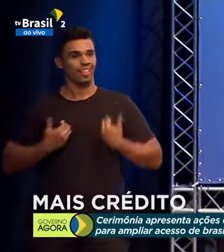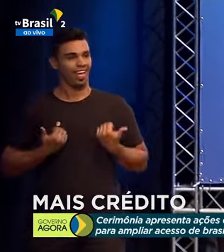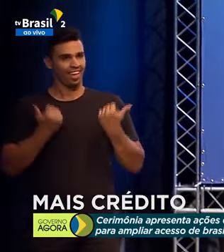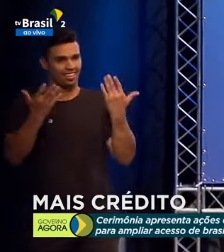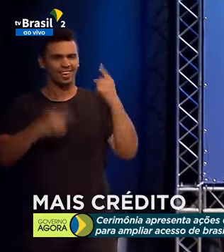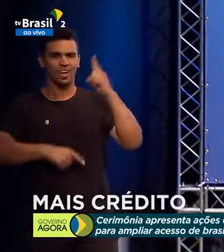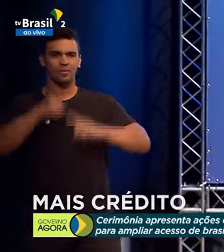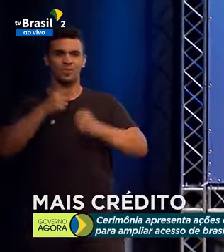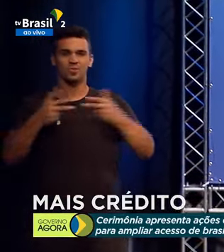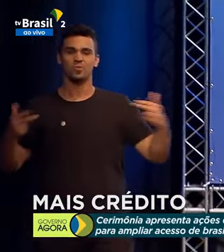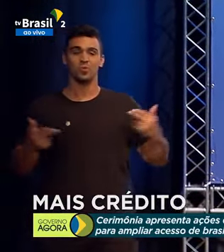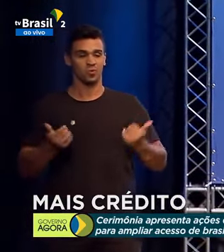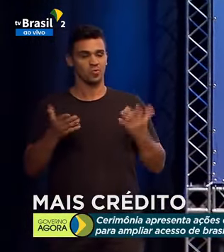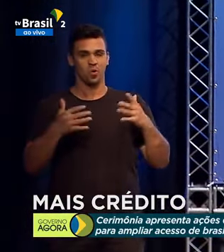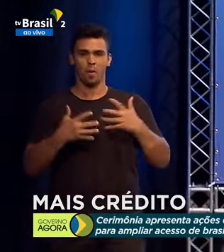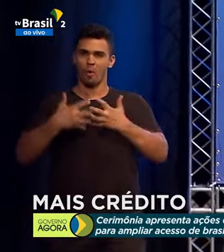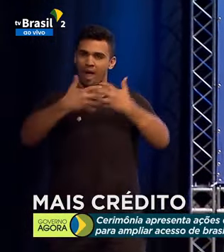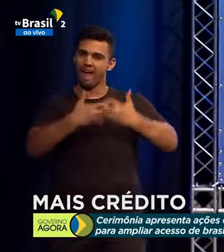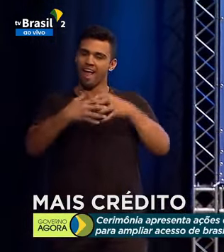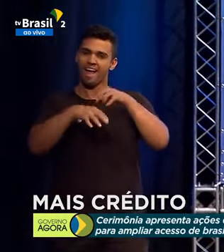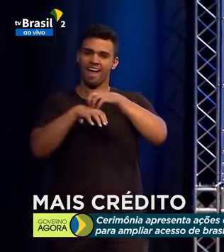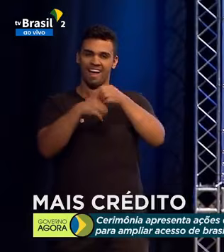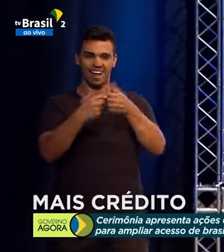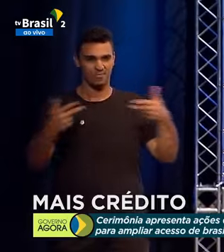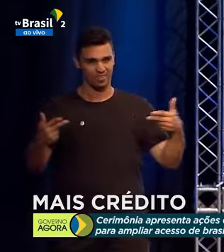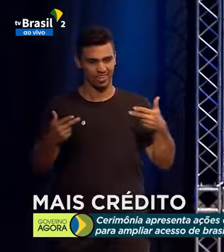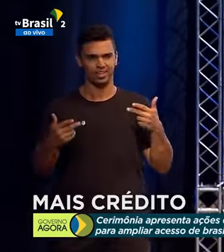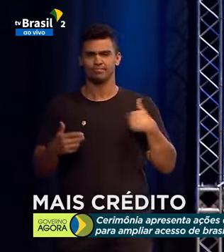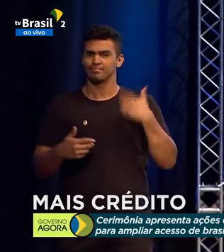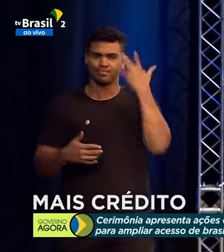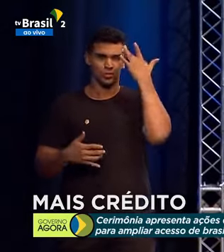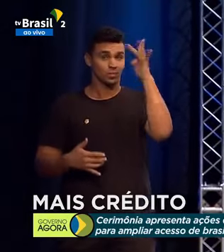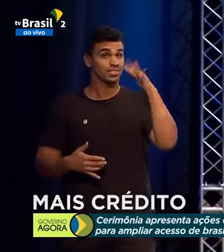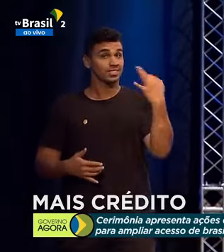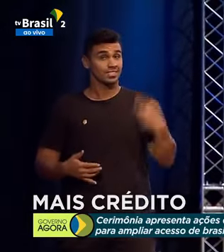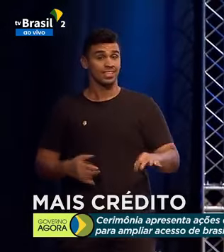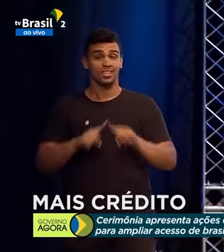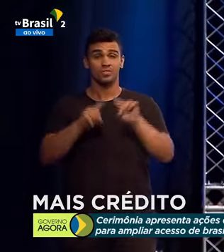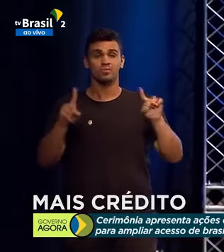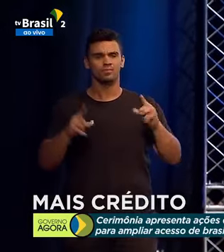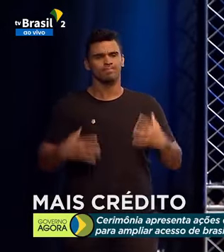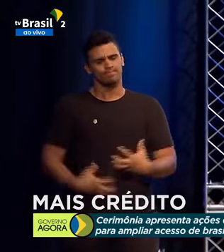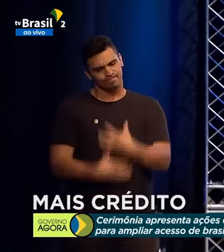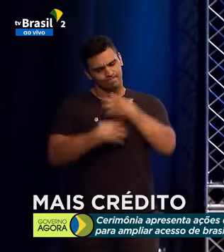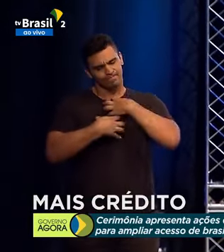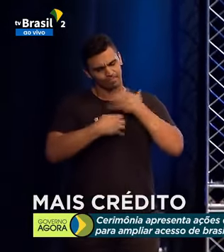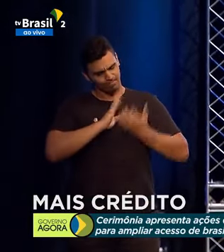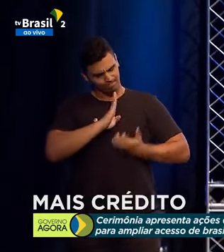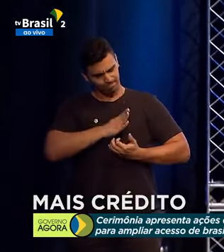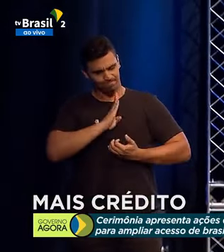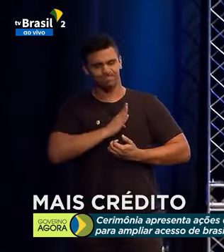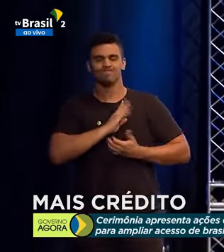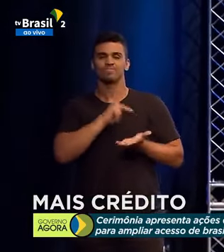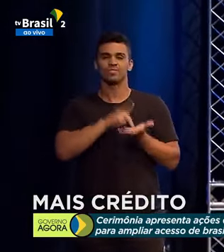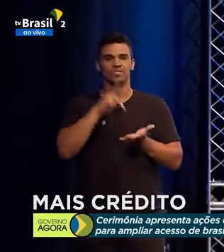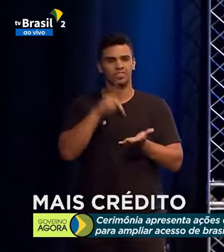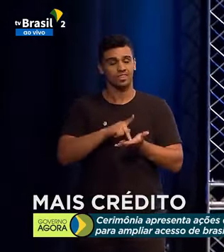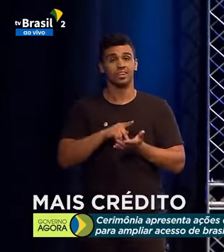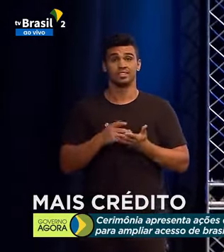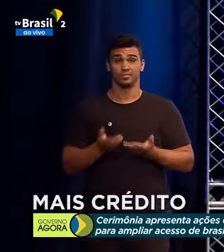um produto para os caminhoneiros e é filho de caminhoneiro. Então, tenho certeza que isso toca lá no fundo do seu coração. General